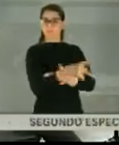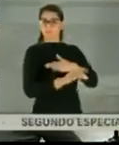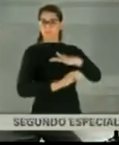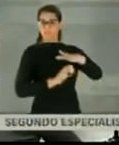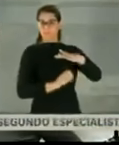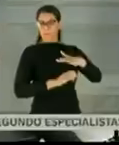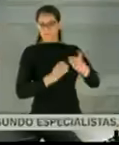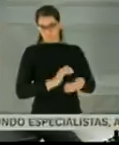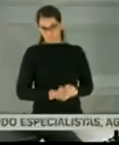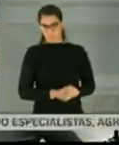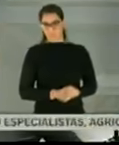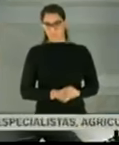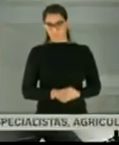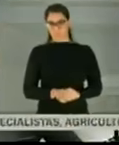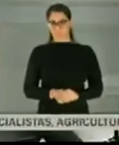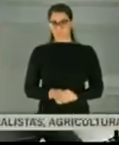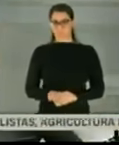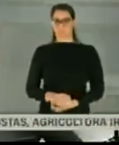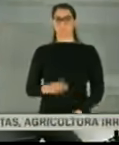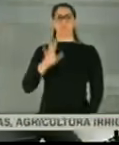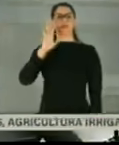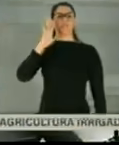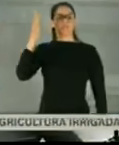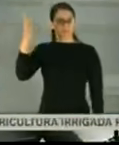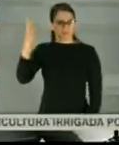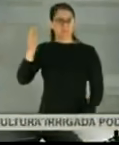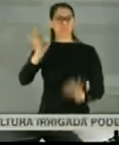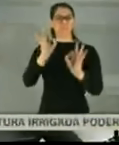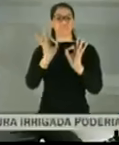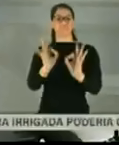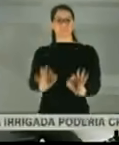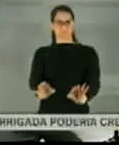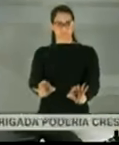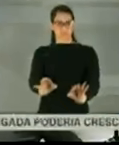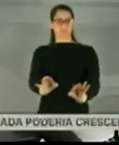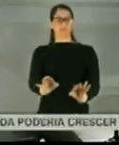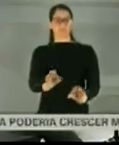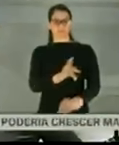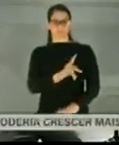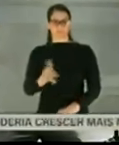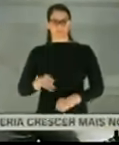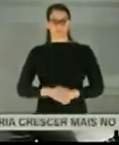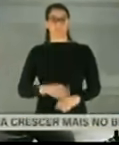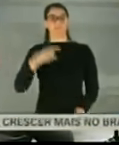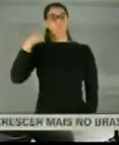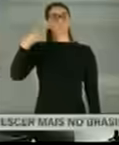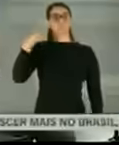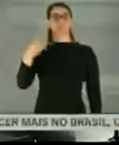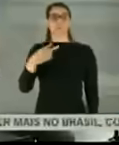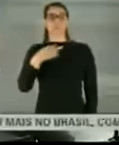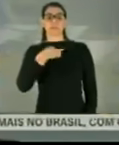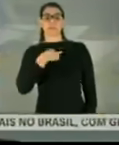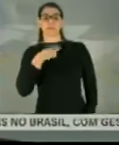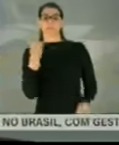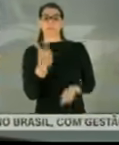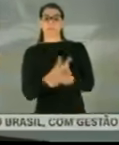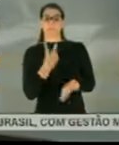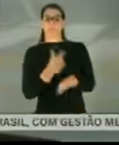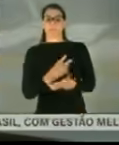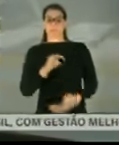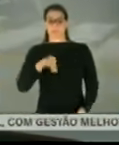a decisão de Vossa Excelência é prudente, correta. Essa decisão prudente. E acabou. Os advogados não podem ser o mesmo